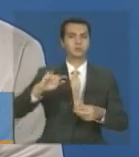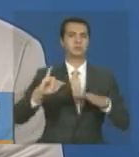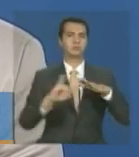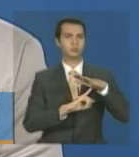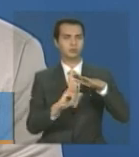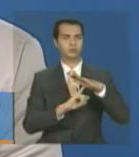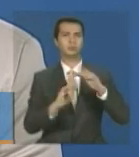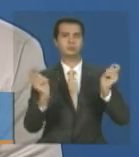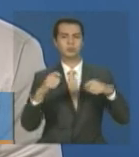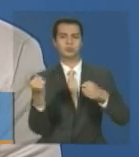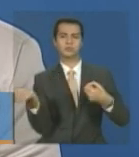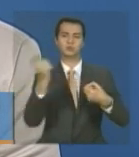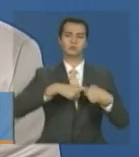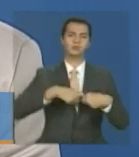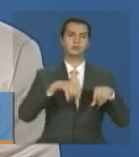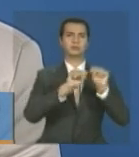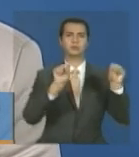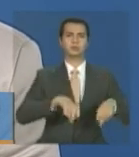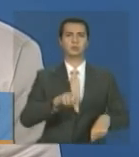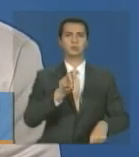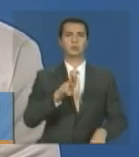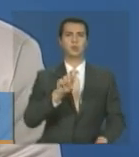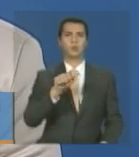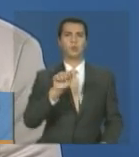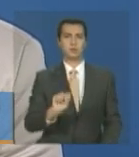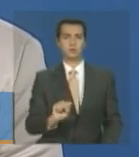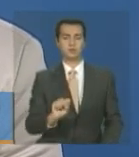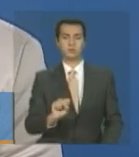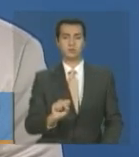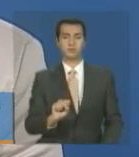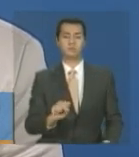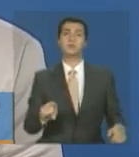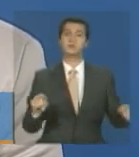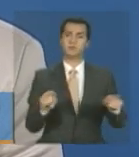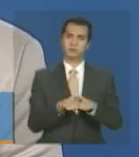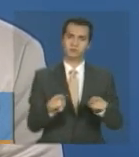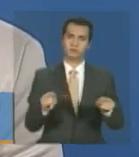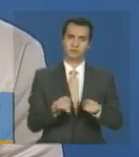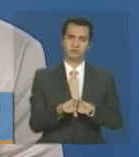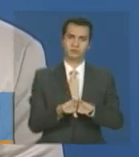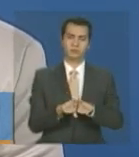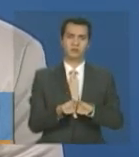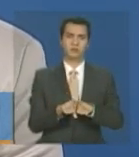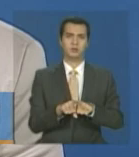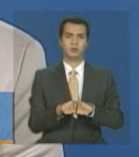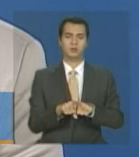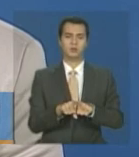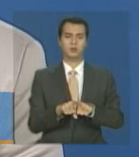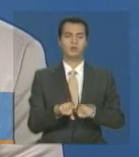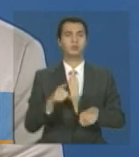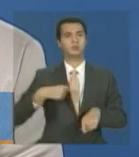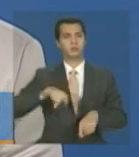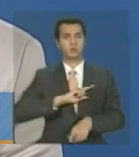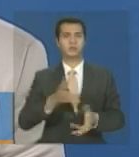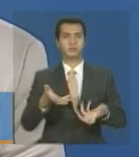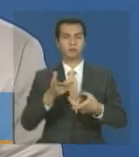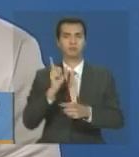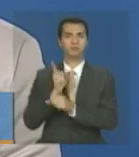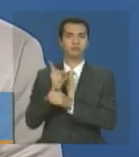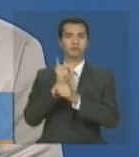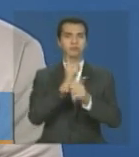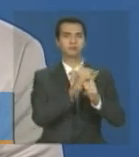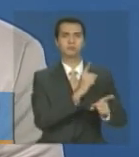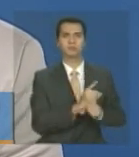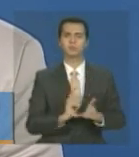Social, e também em relação à certificação de entidades beneficentes de assistência social. Então, todas